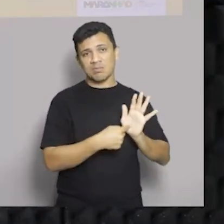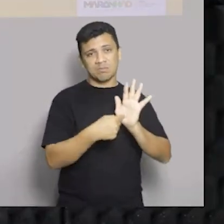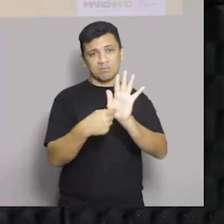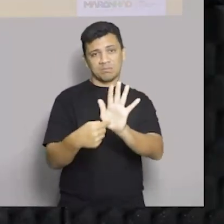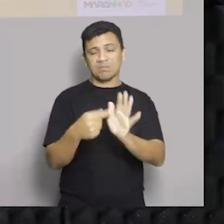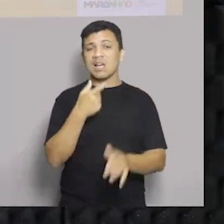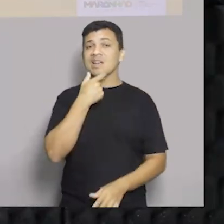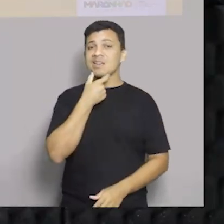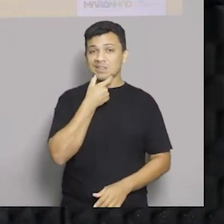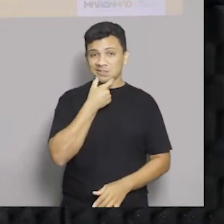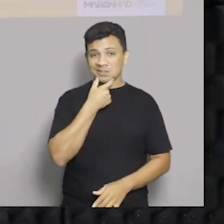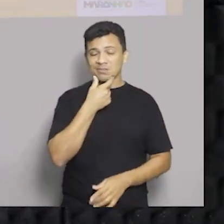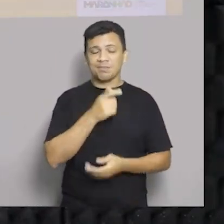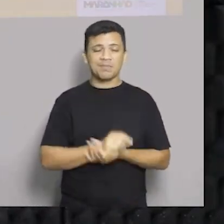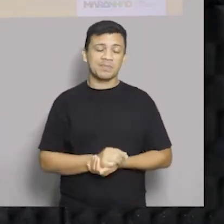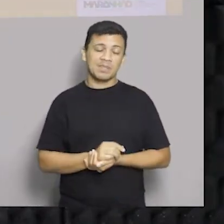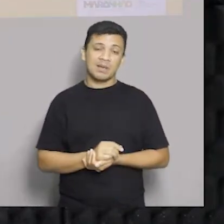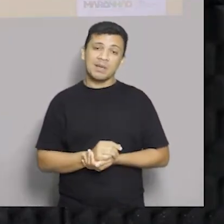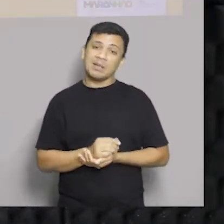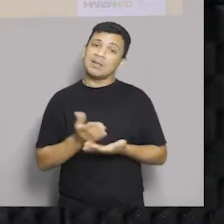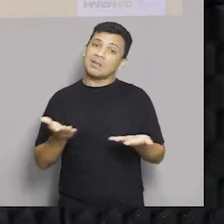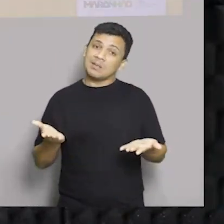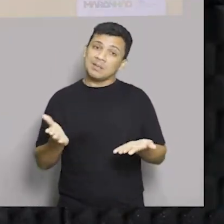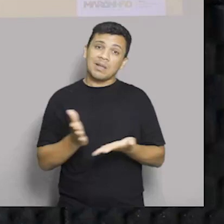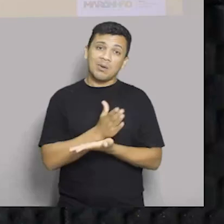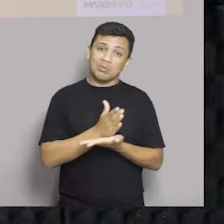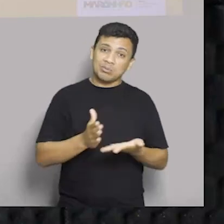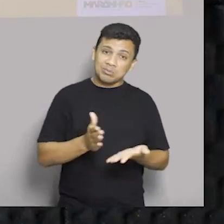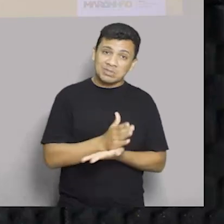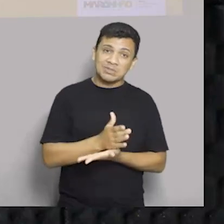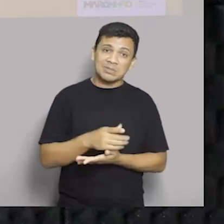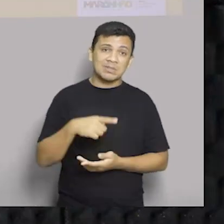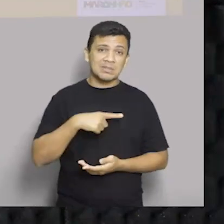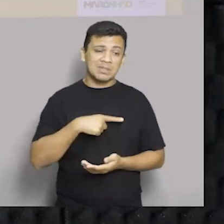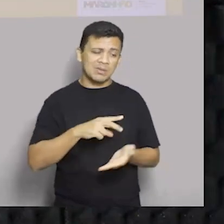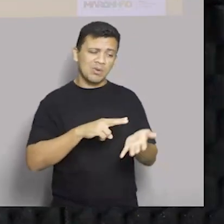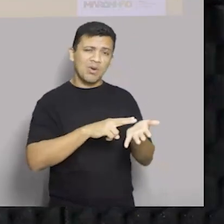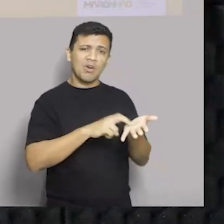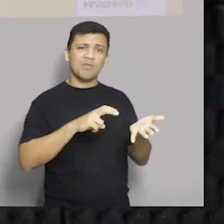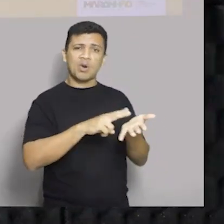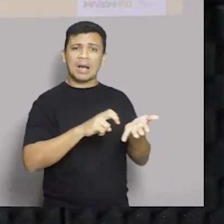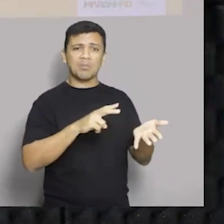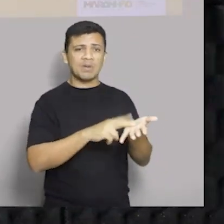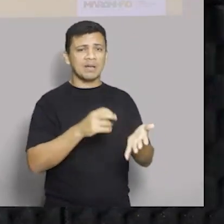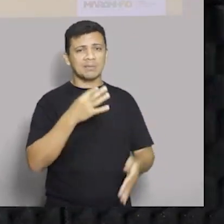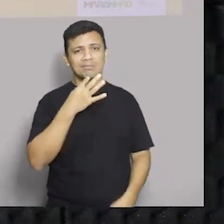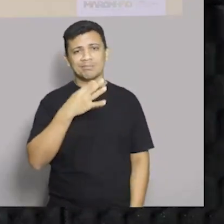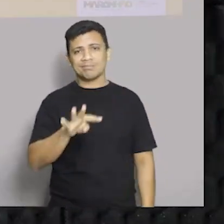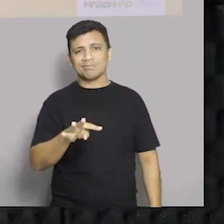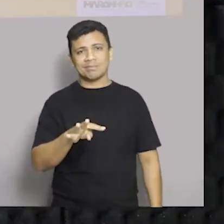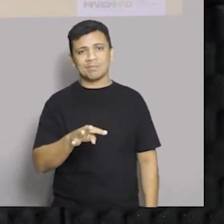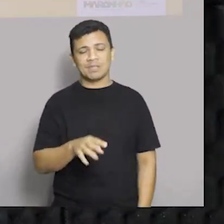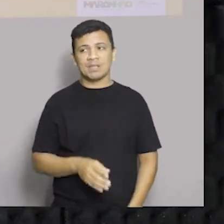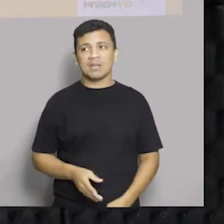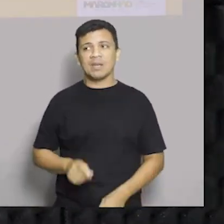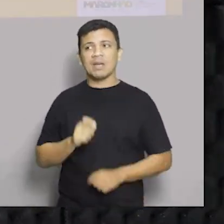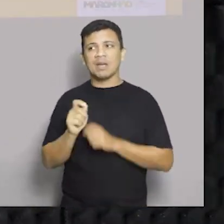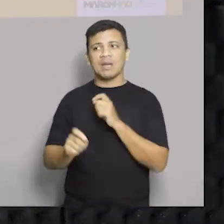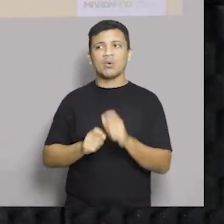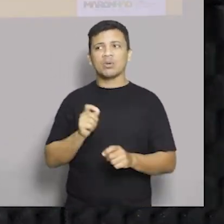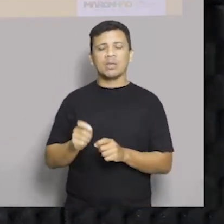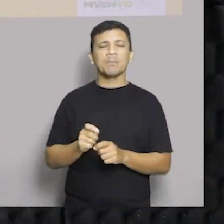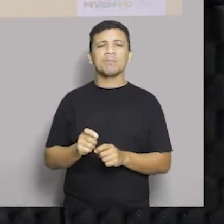cotidiano. Agora, tem situações que a gente vai enfrentar um vocabulário que é desconhecido, que é isso que a gente chama aqui